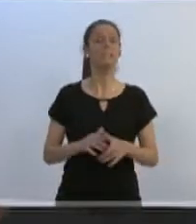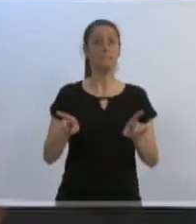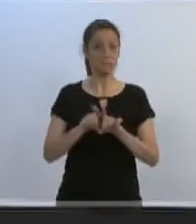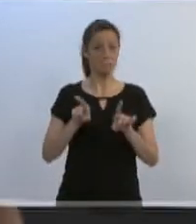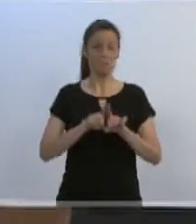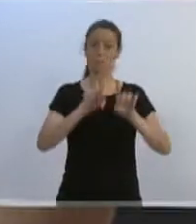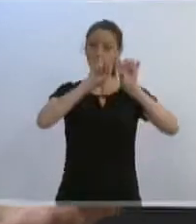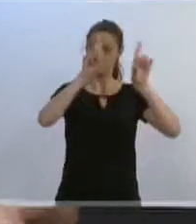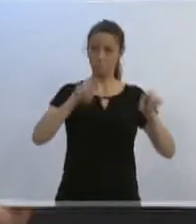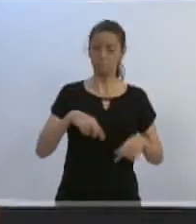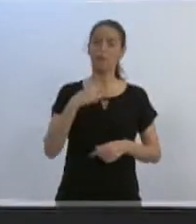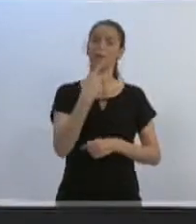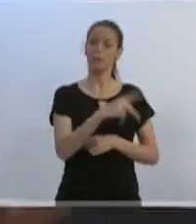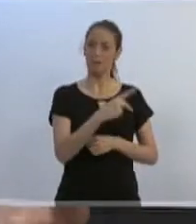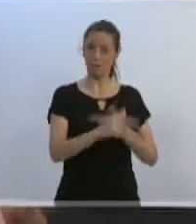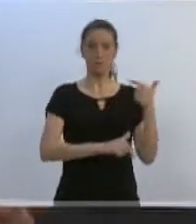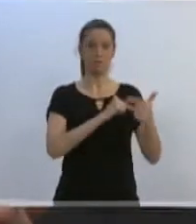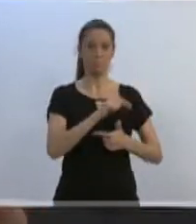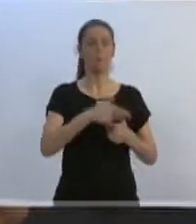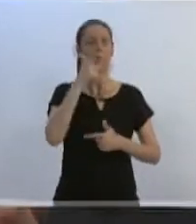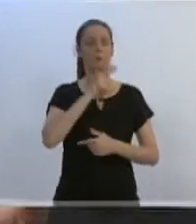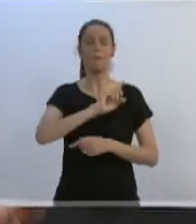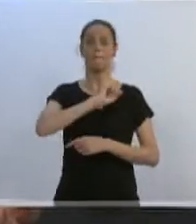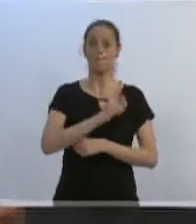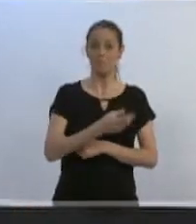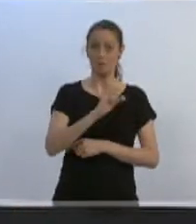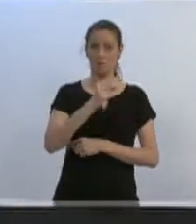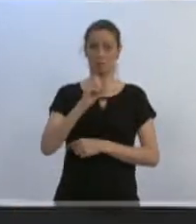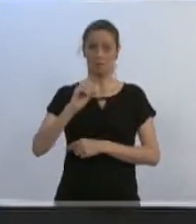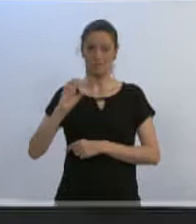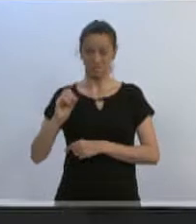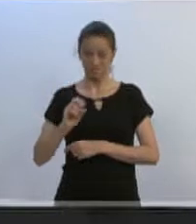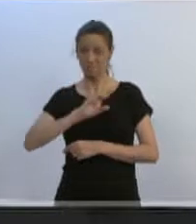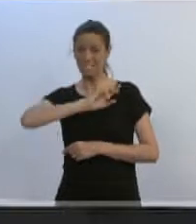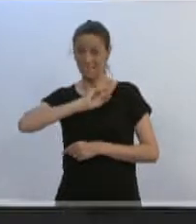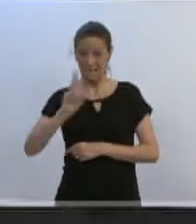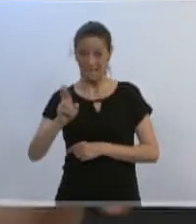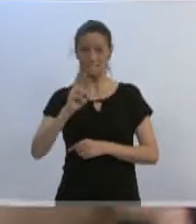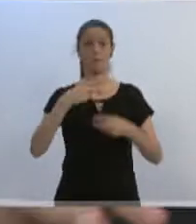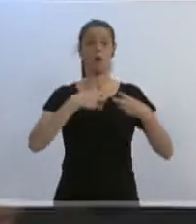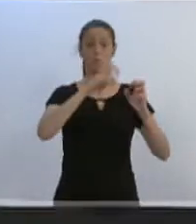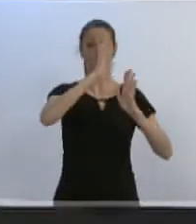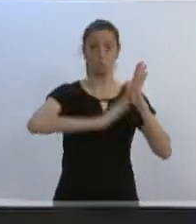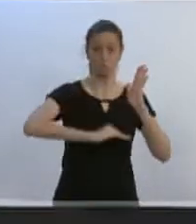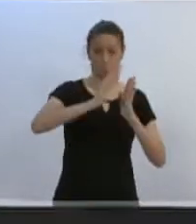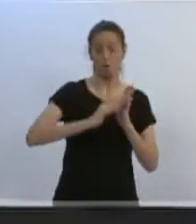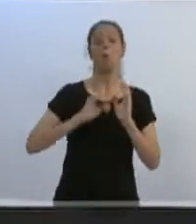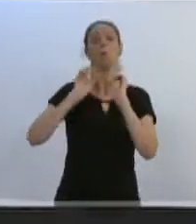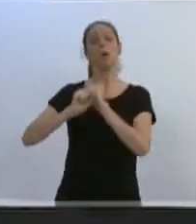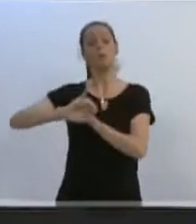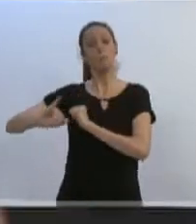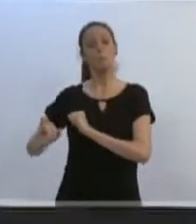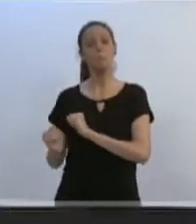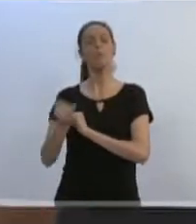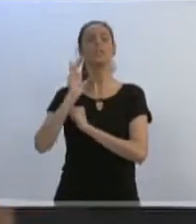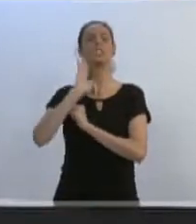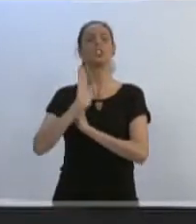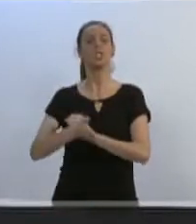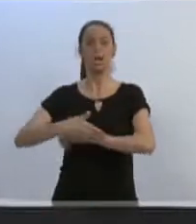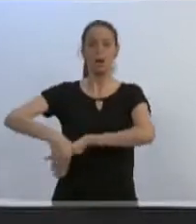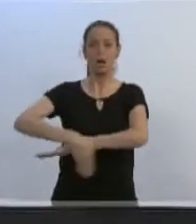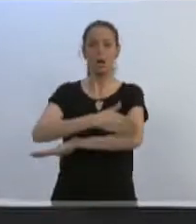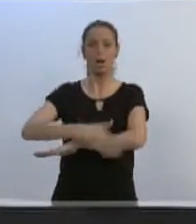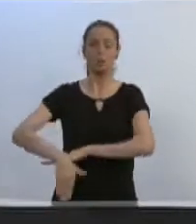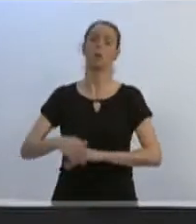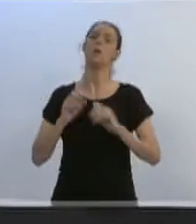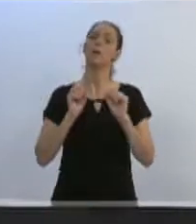provavelmente empregados deles nem para fazer r$1800 uma pintura que utiliza esses mesmos funcionários para fazer o conserto dessas vias e das demais vias do